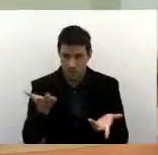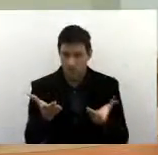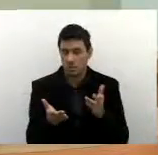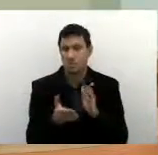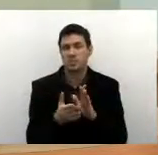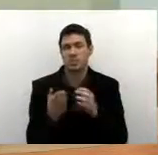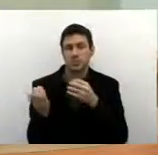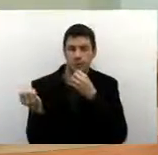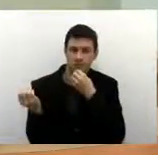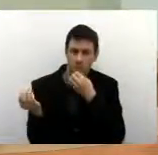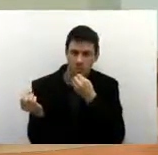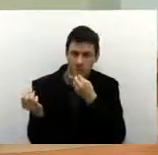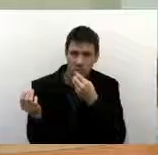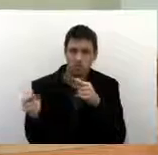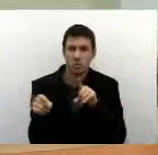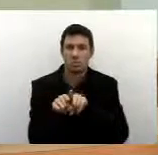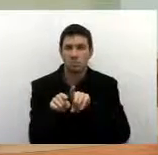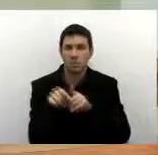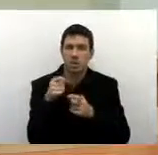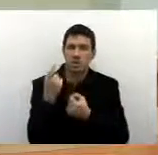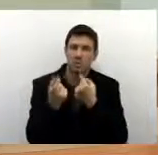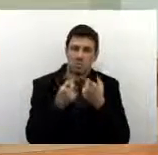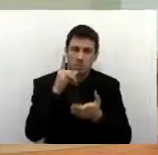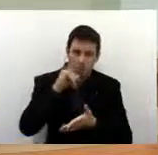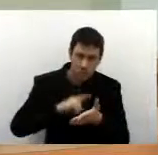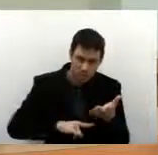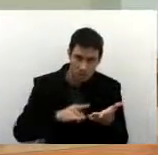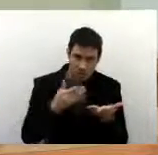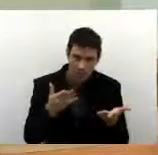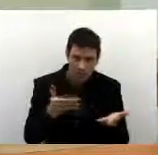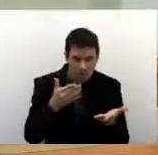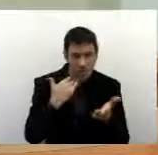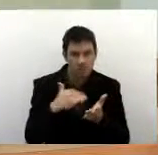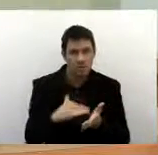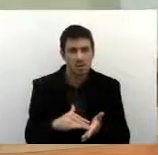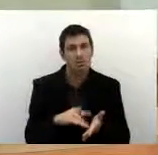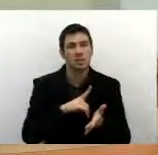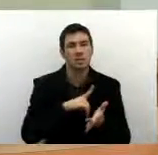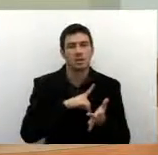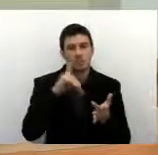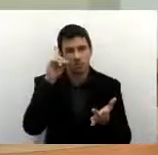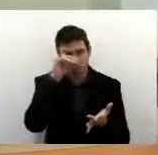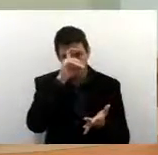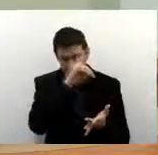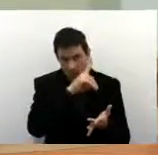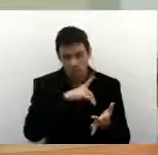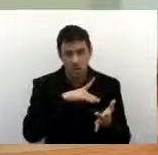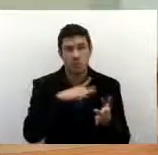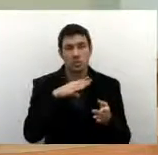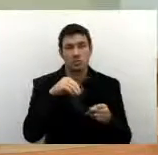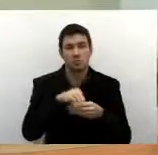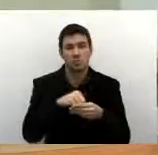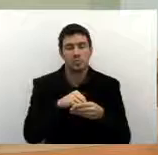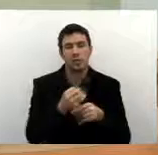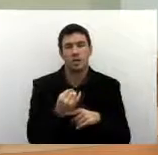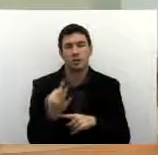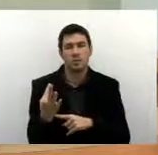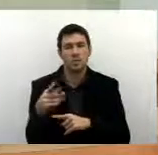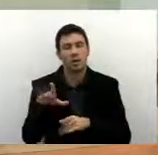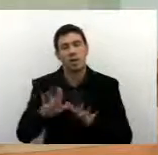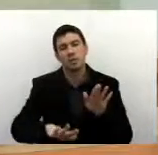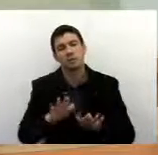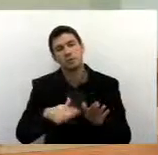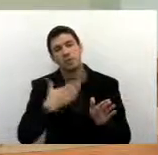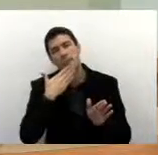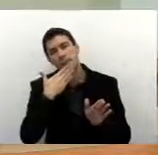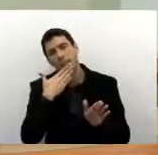algumas informações, alguns contratos, e algumas secretarias têm dificultado muito isso. Quando você pede